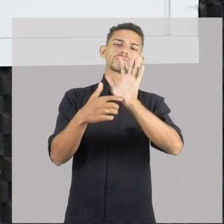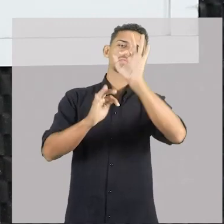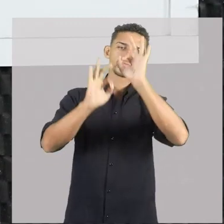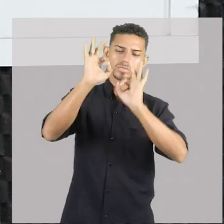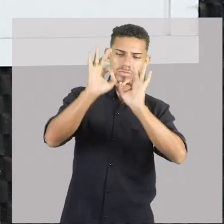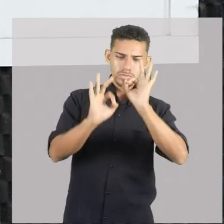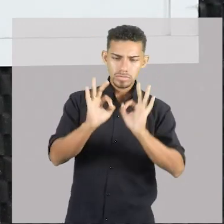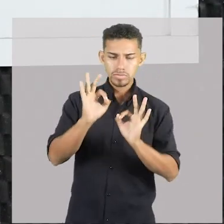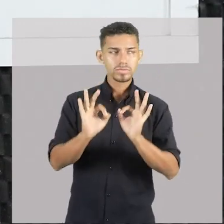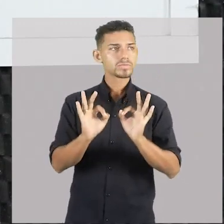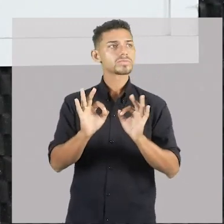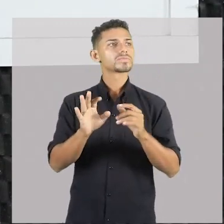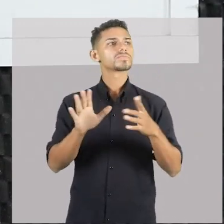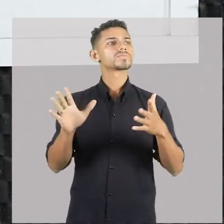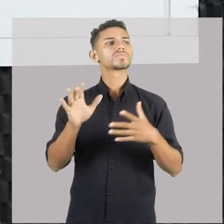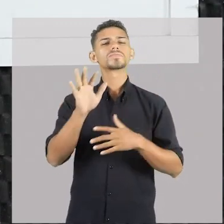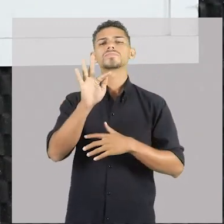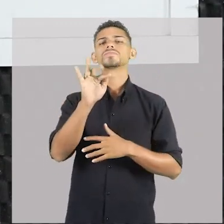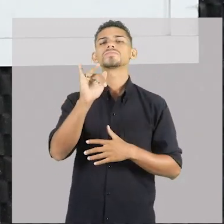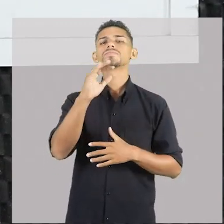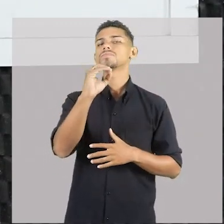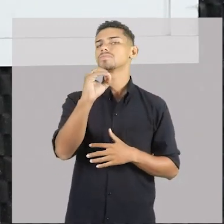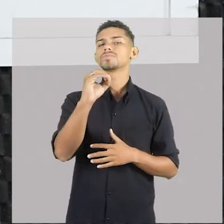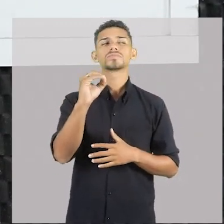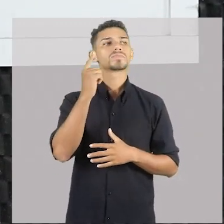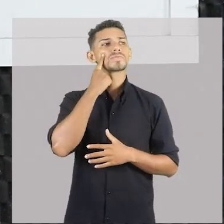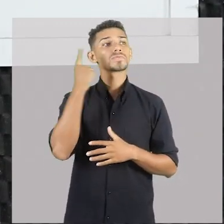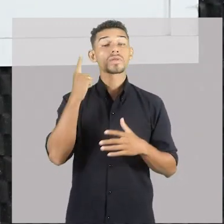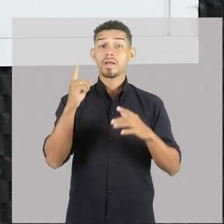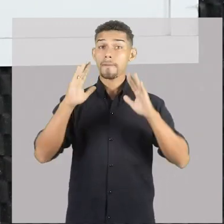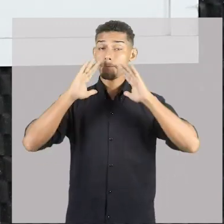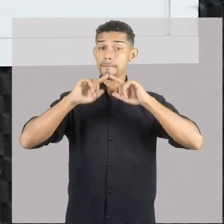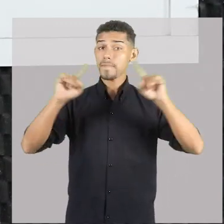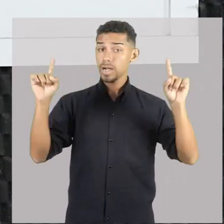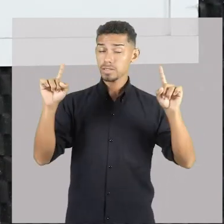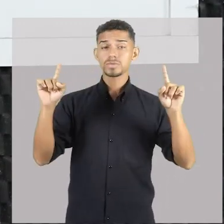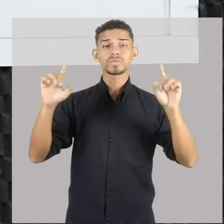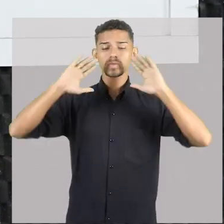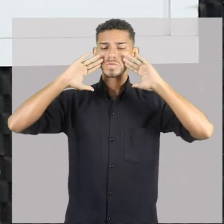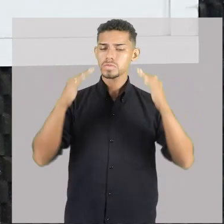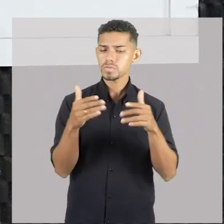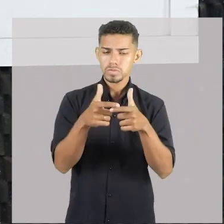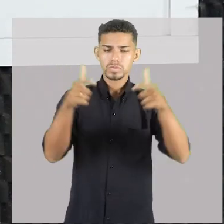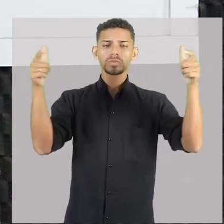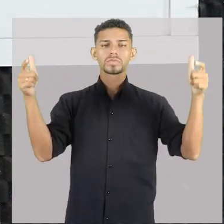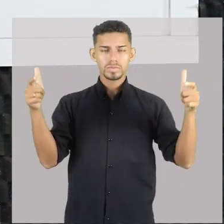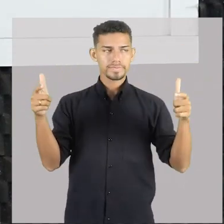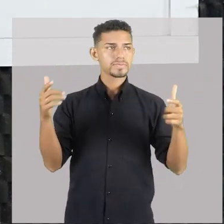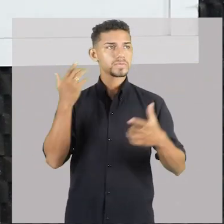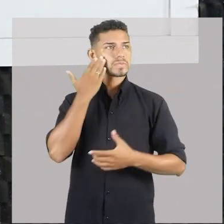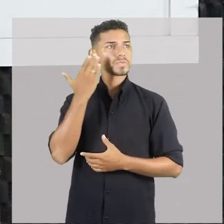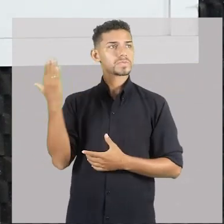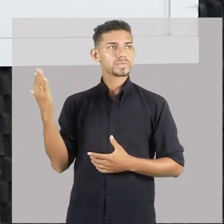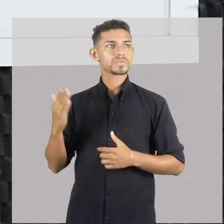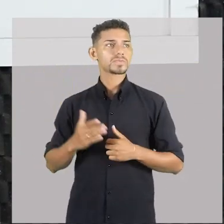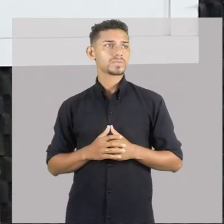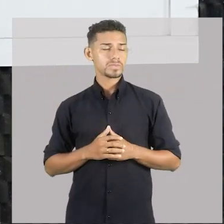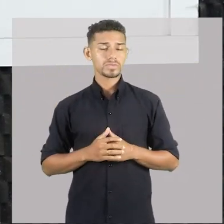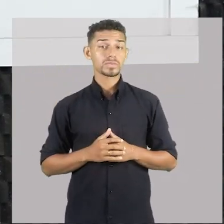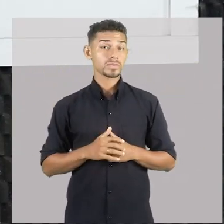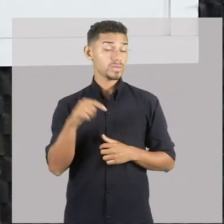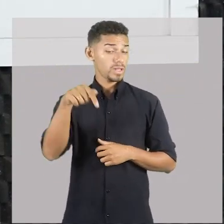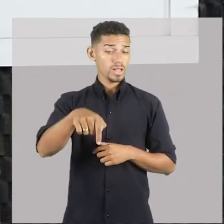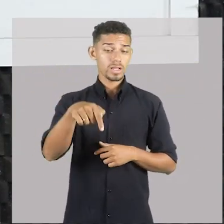um fio, isso aqui tudo é fio, mas eu dei uma ênfase maior aqui nessa parte. E aqui